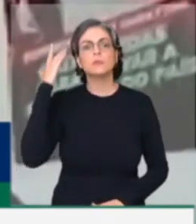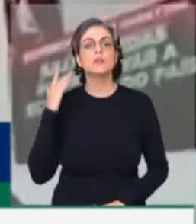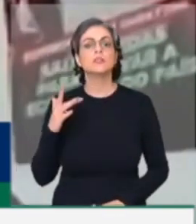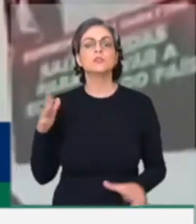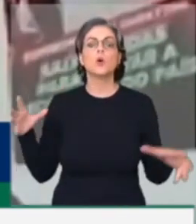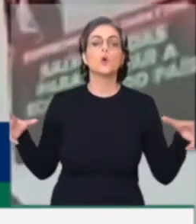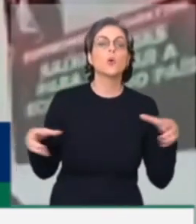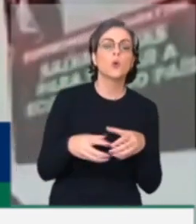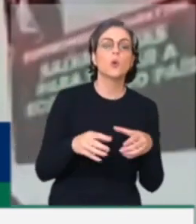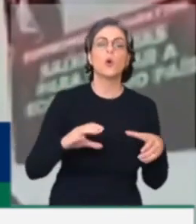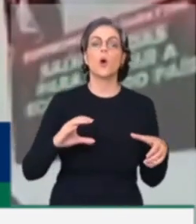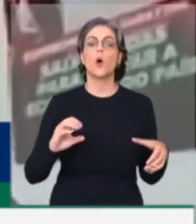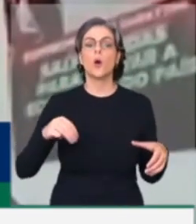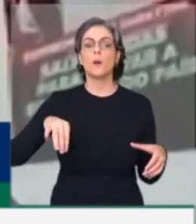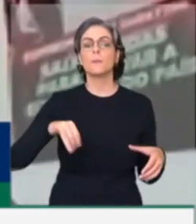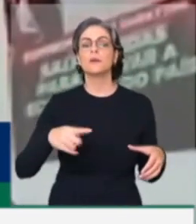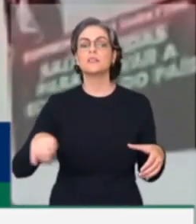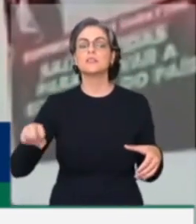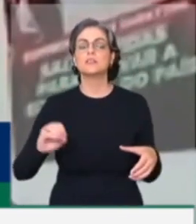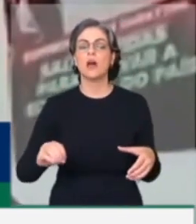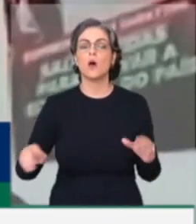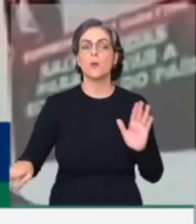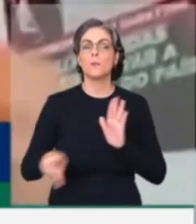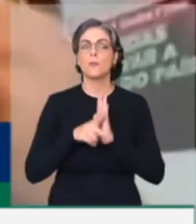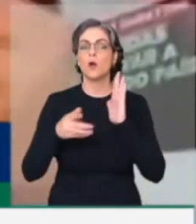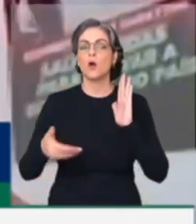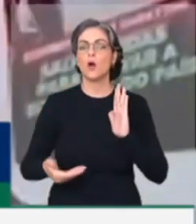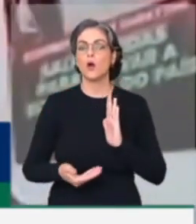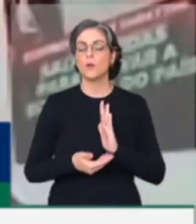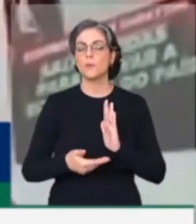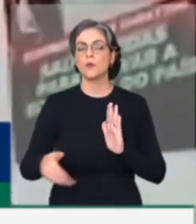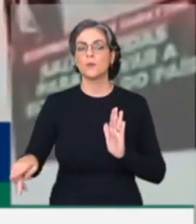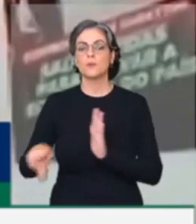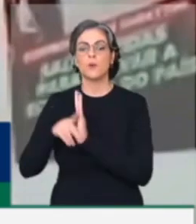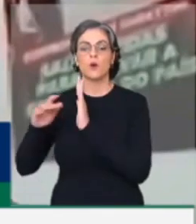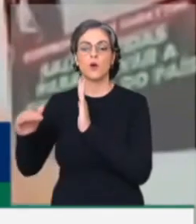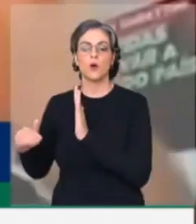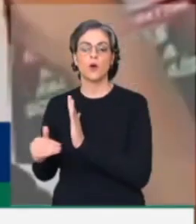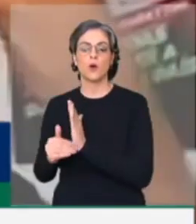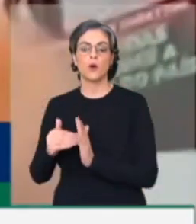foi formada pelo presidente da Câmara, presidente do Senado e